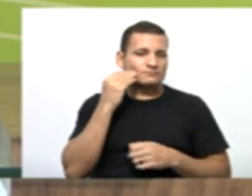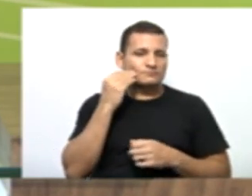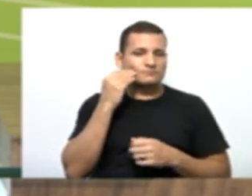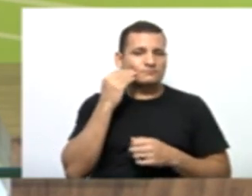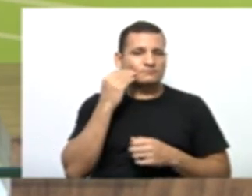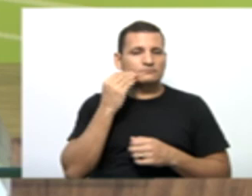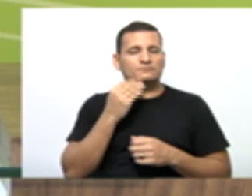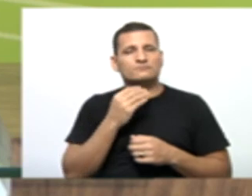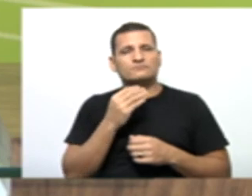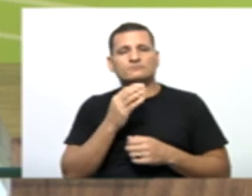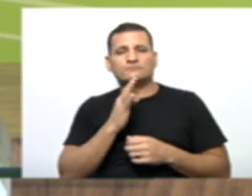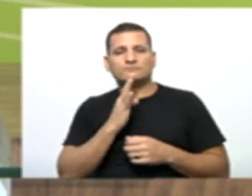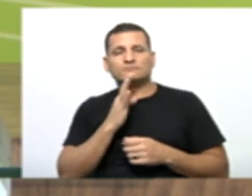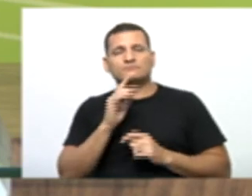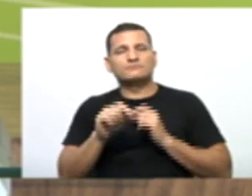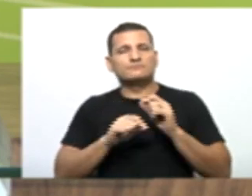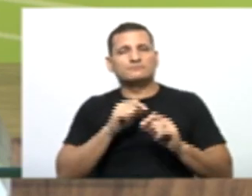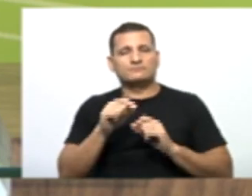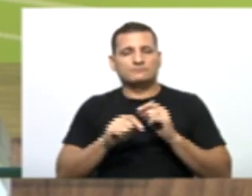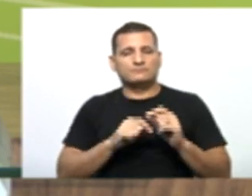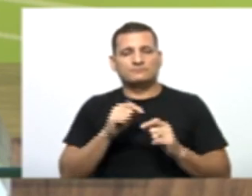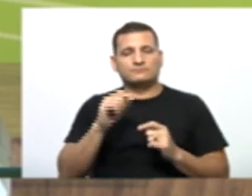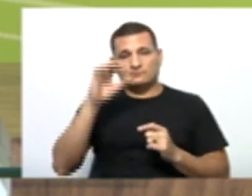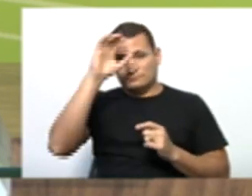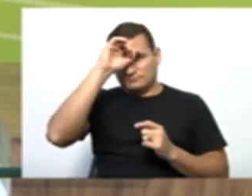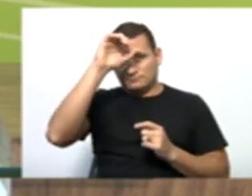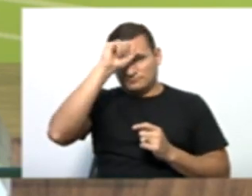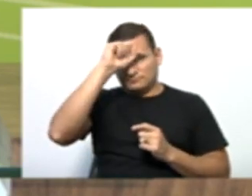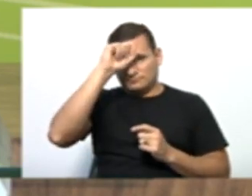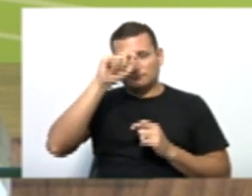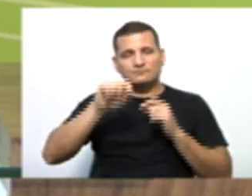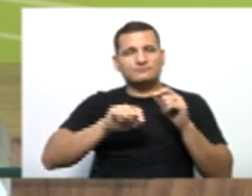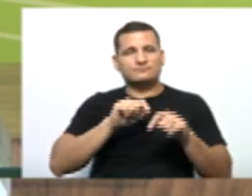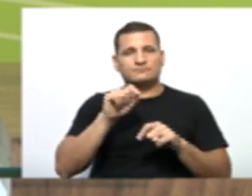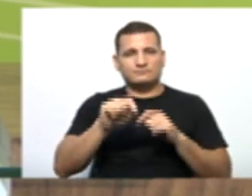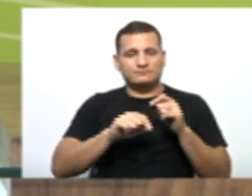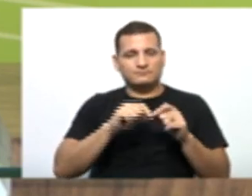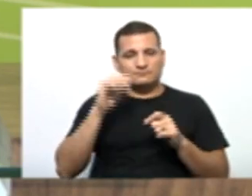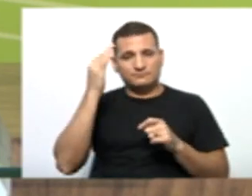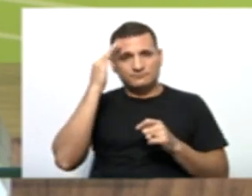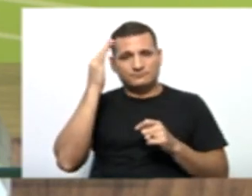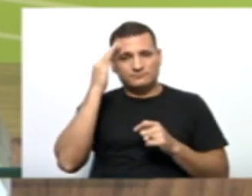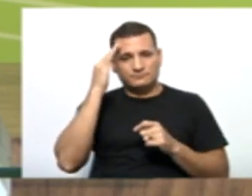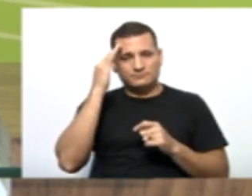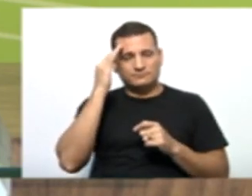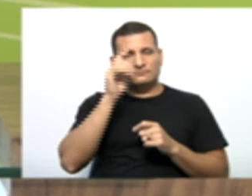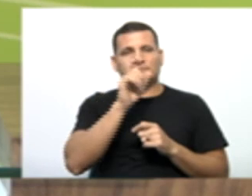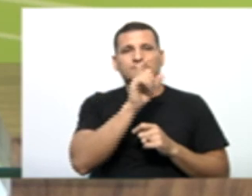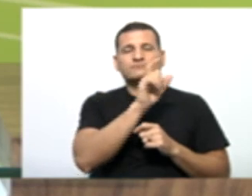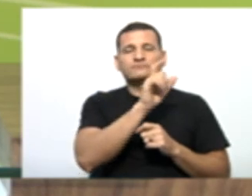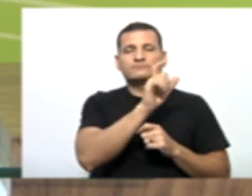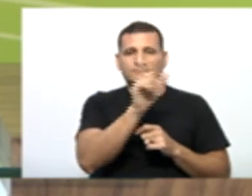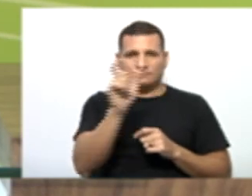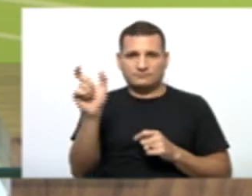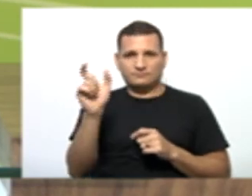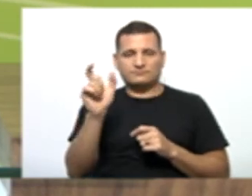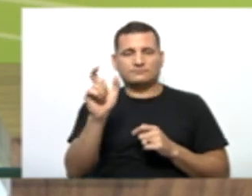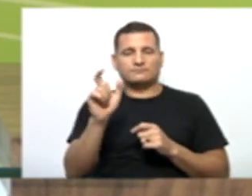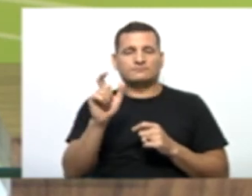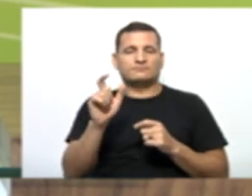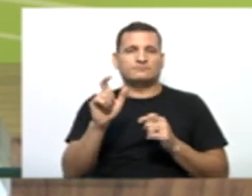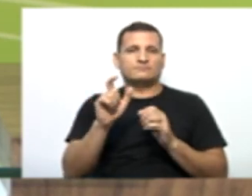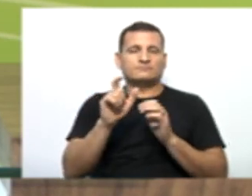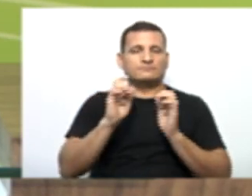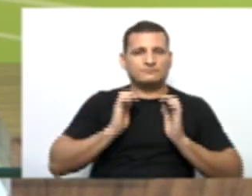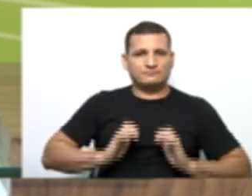nossos conhecimentos, a partir do que nós aprendemos, a partir do que nós entendemos sobre esses temas relacionados à ética